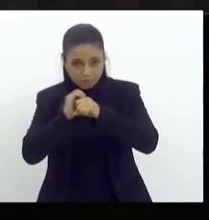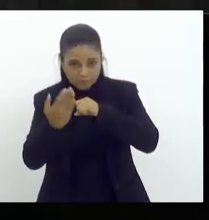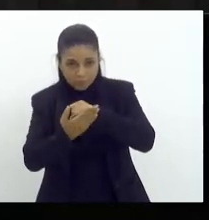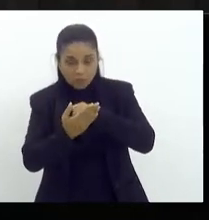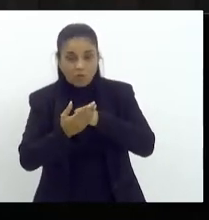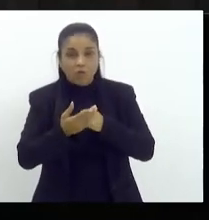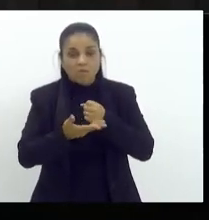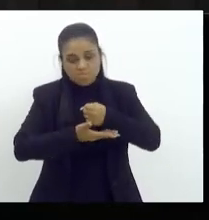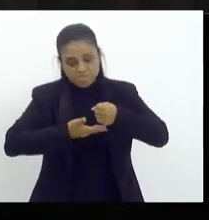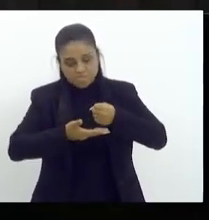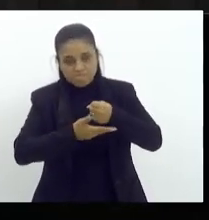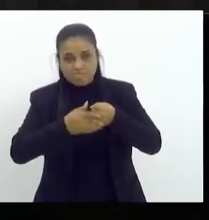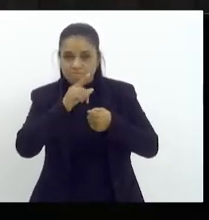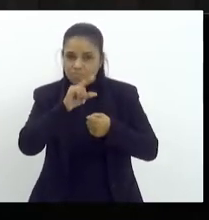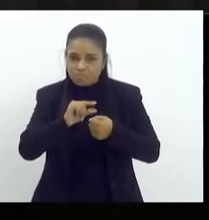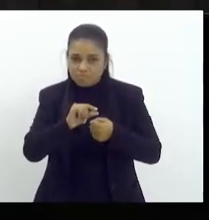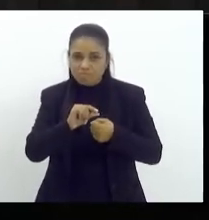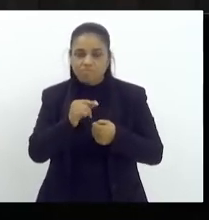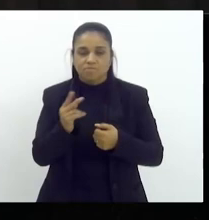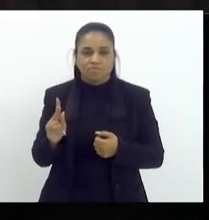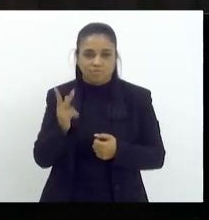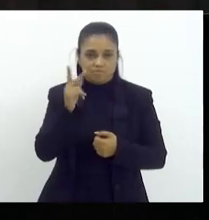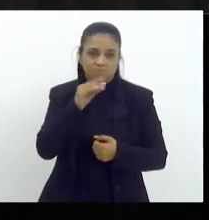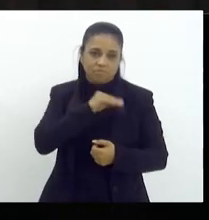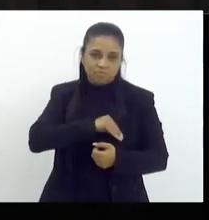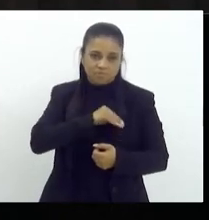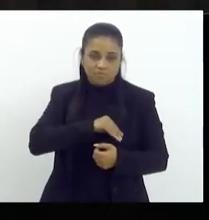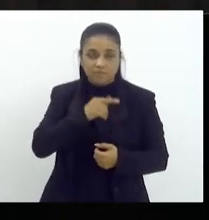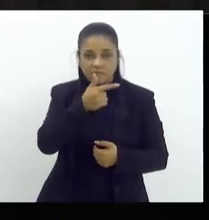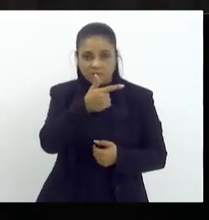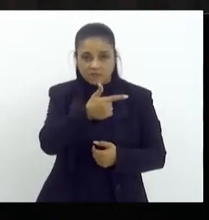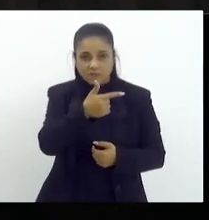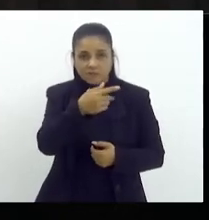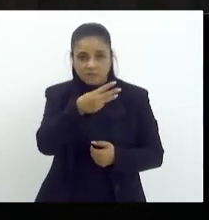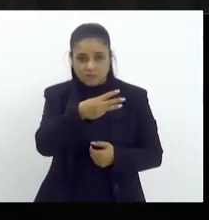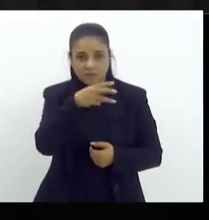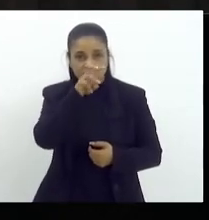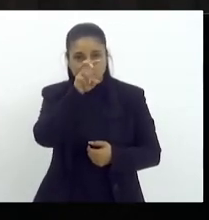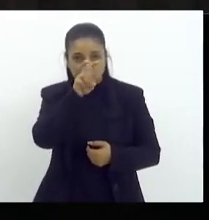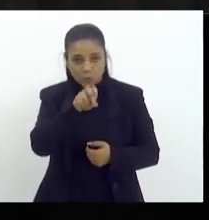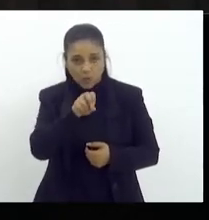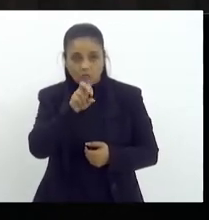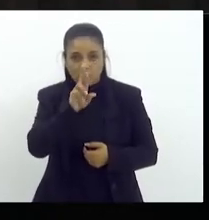mínimo de Renda por pessoa para 350 então a gente